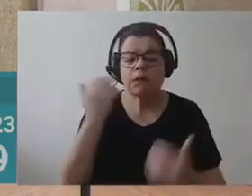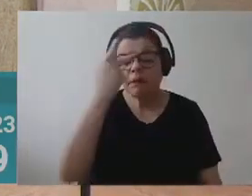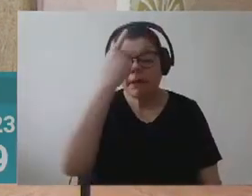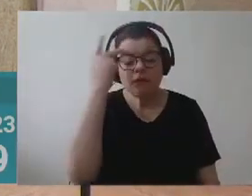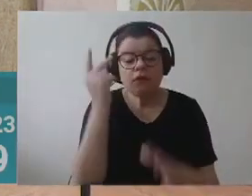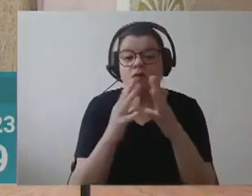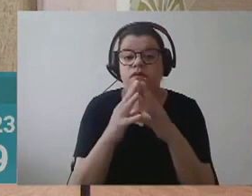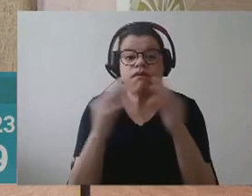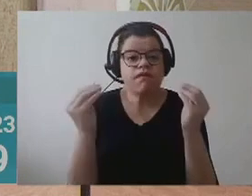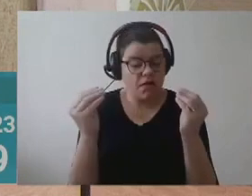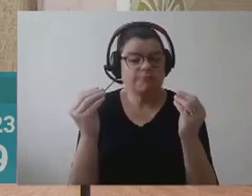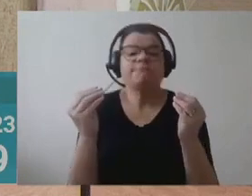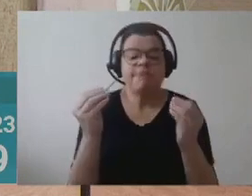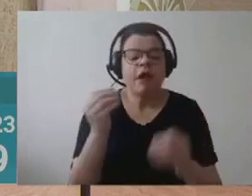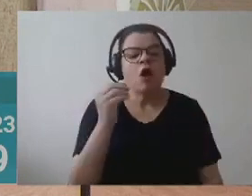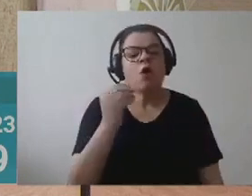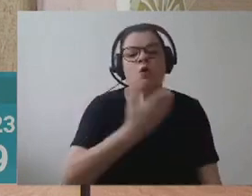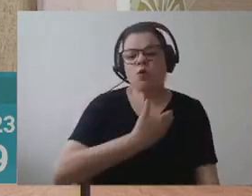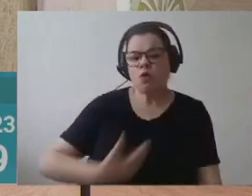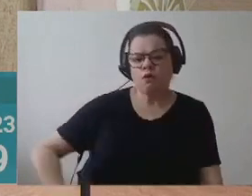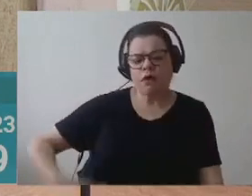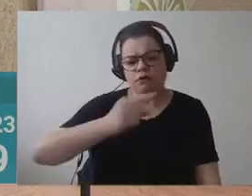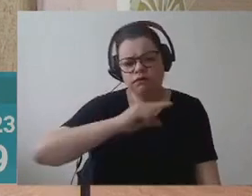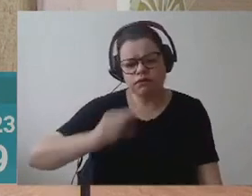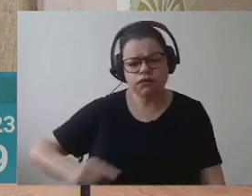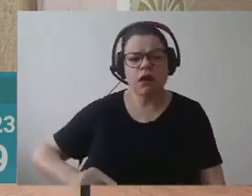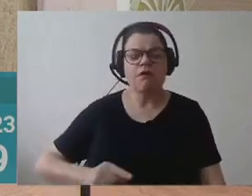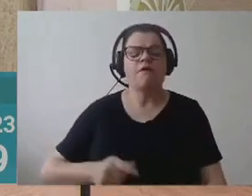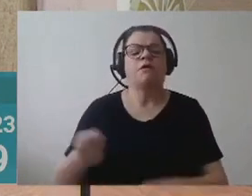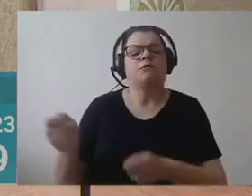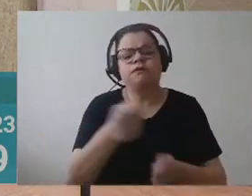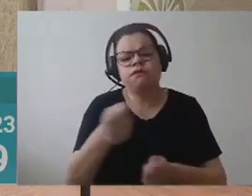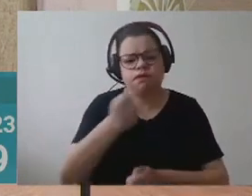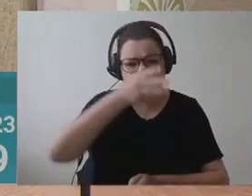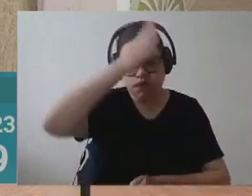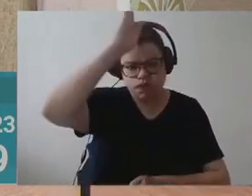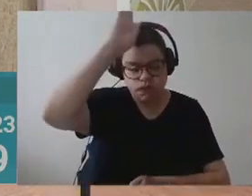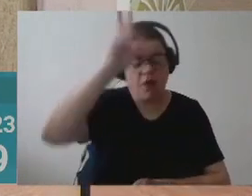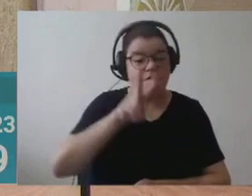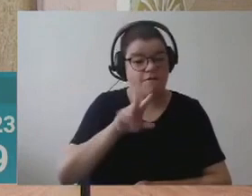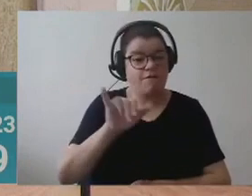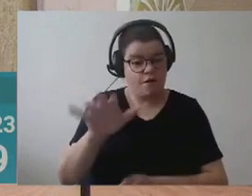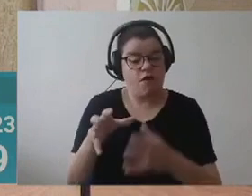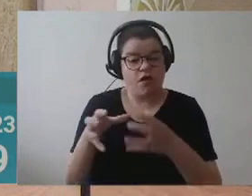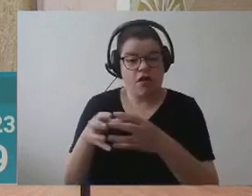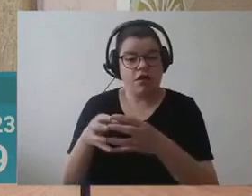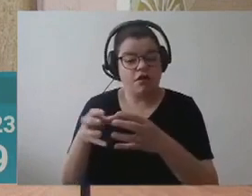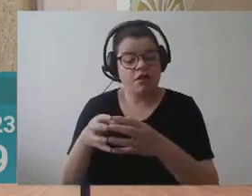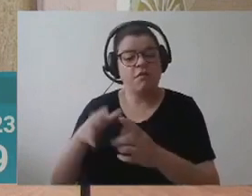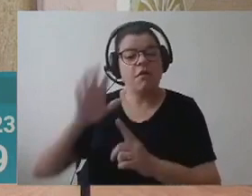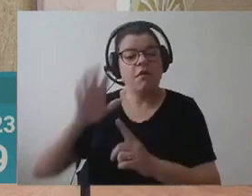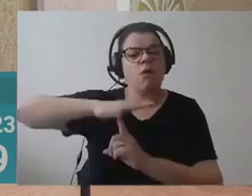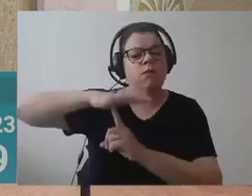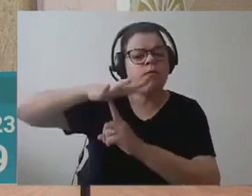Ratinho Júnior, com o comando de bombeiros, já encaminhou alguns bombeiros, alguma equipe, helicóptero, para atender lá, para